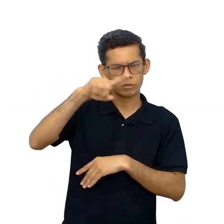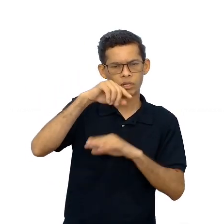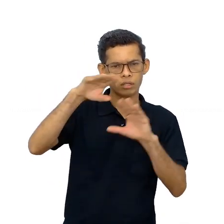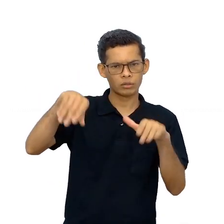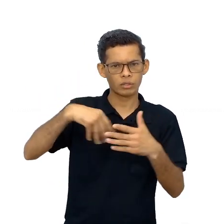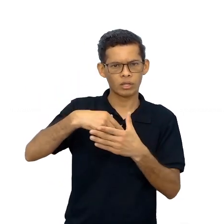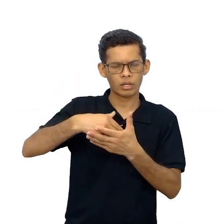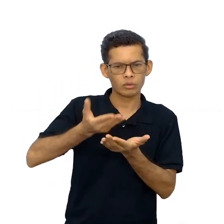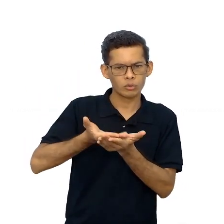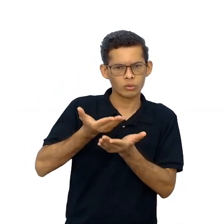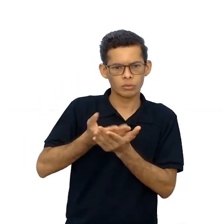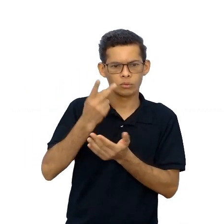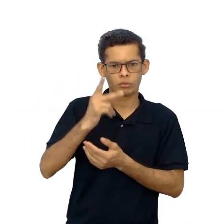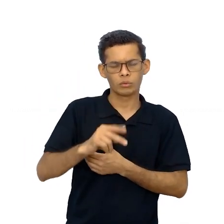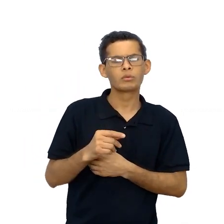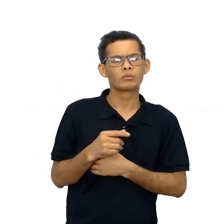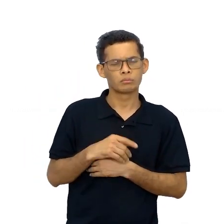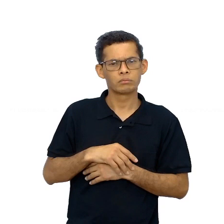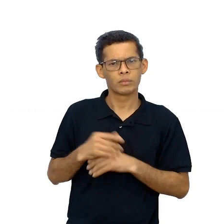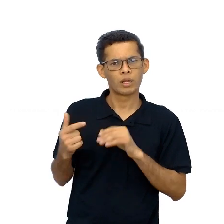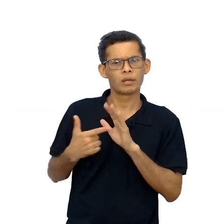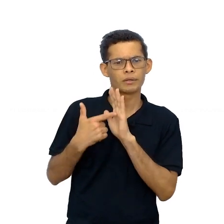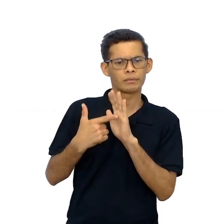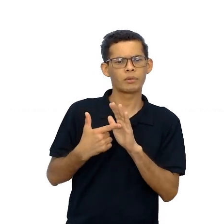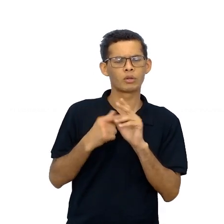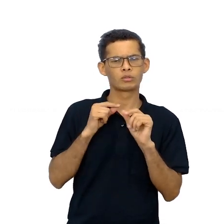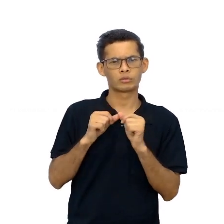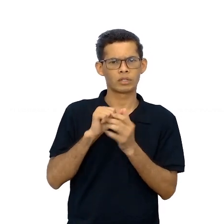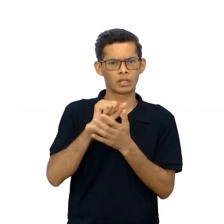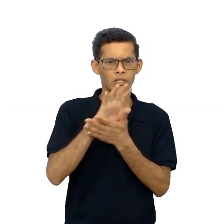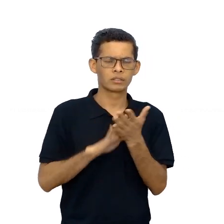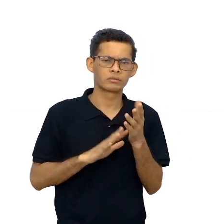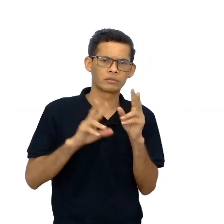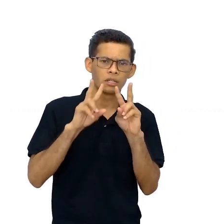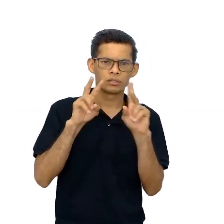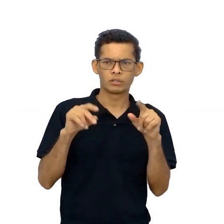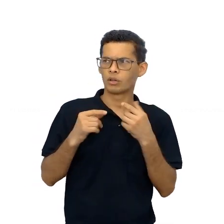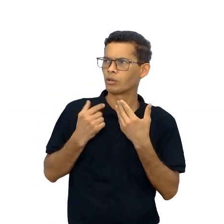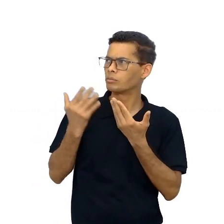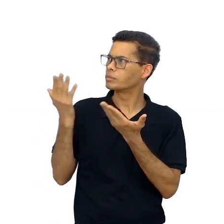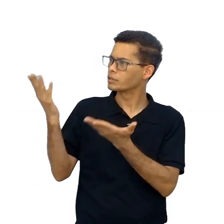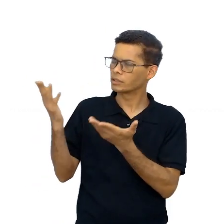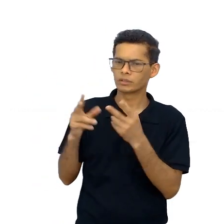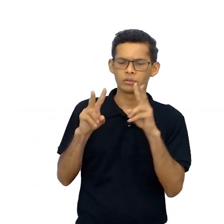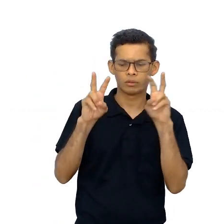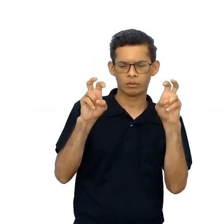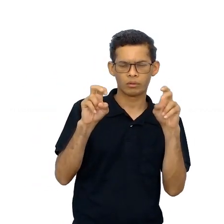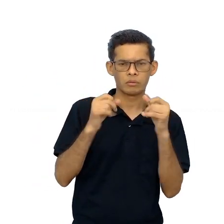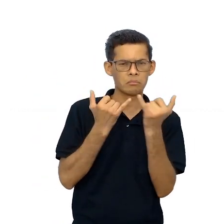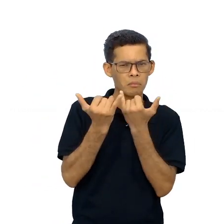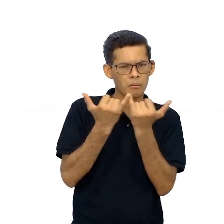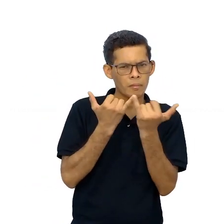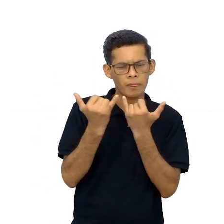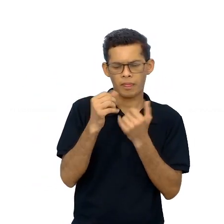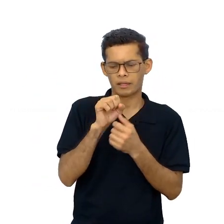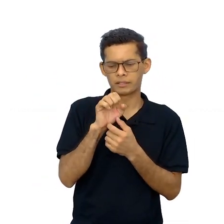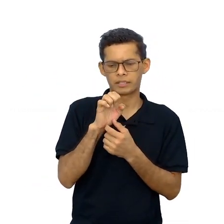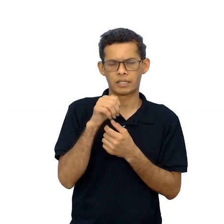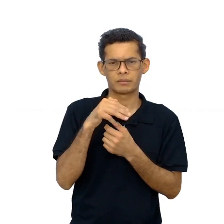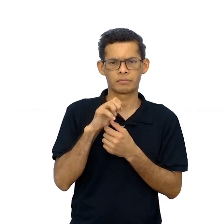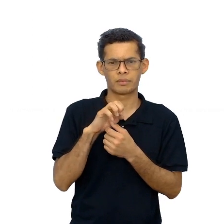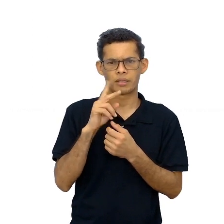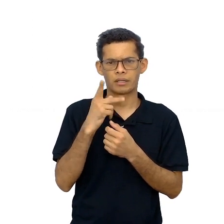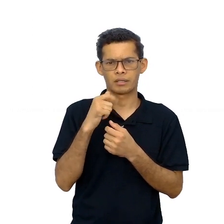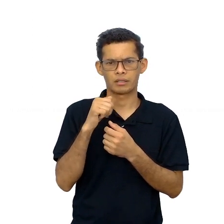quarto bimestre me traz aqui atividades referentes à semelhança de triângulos. E aqui, se